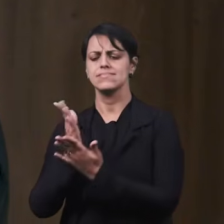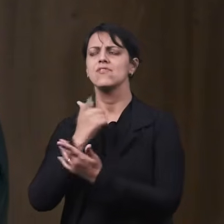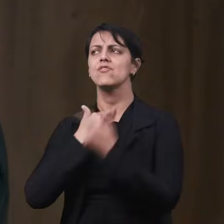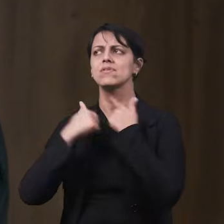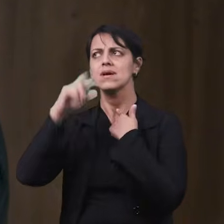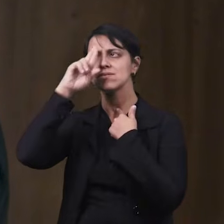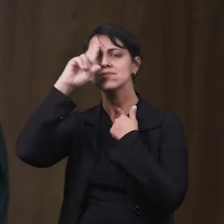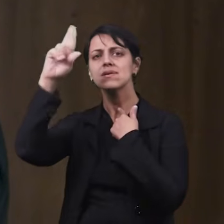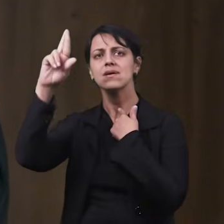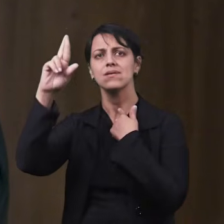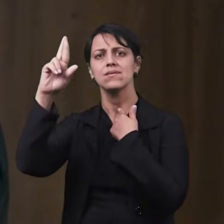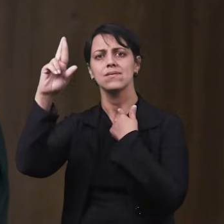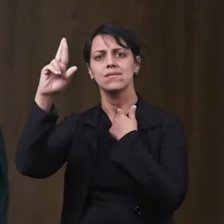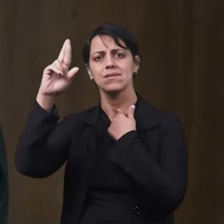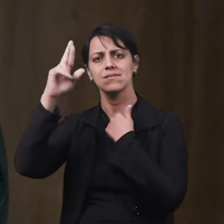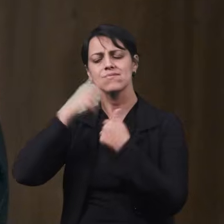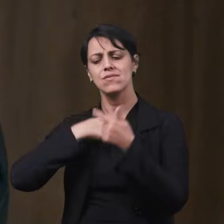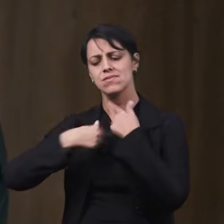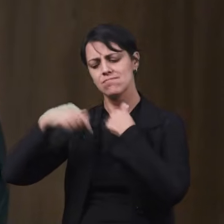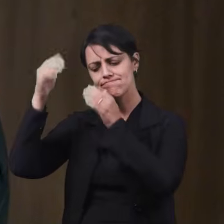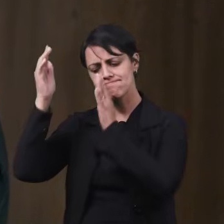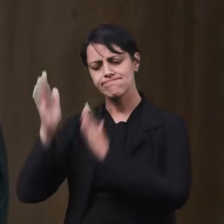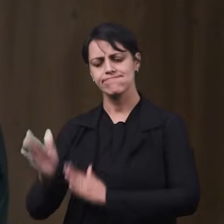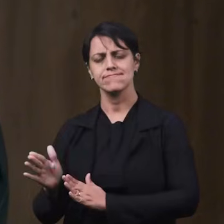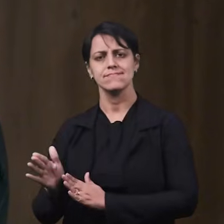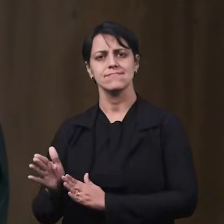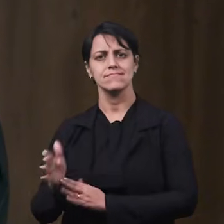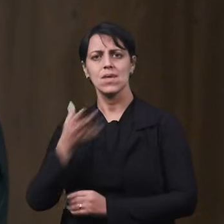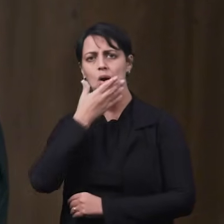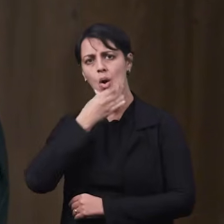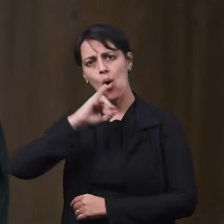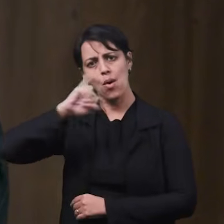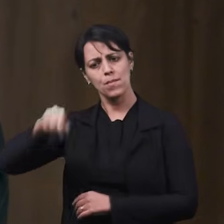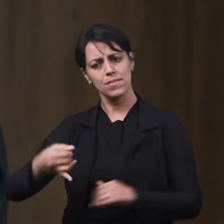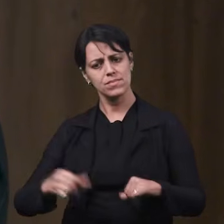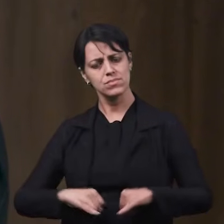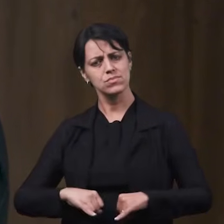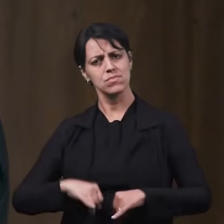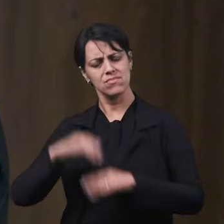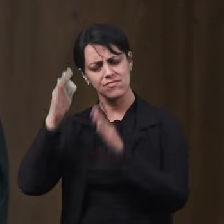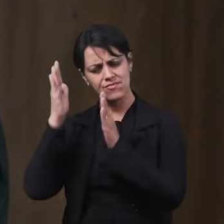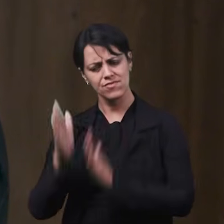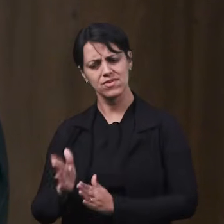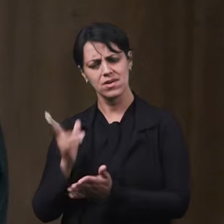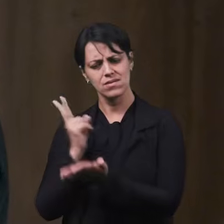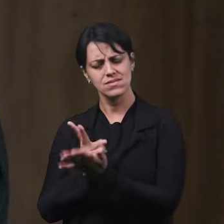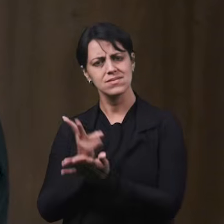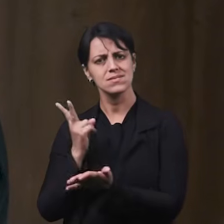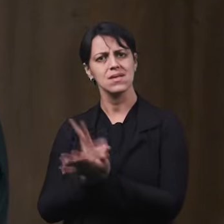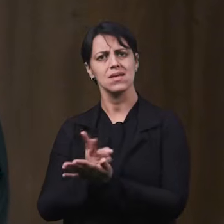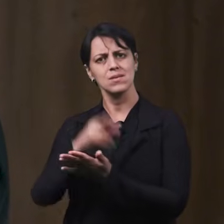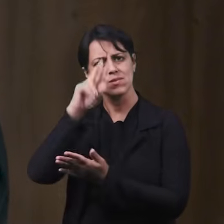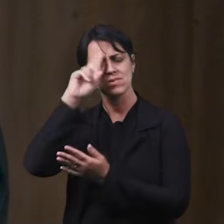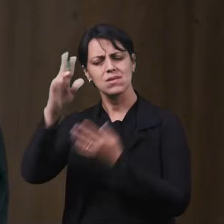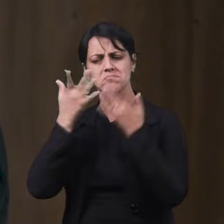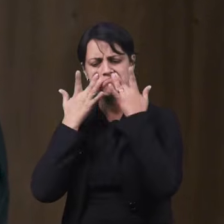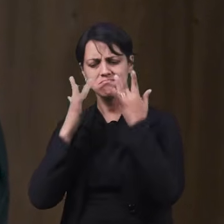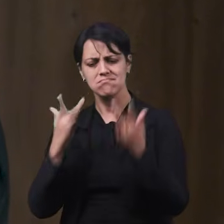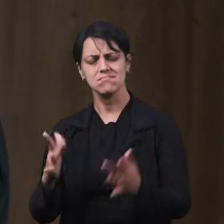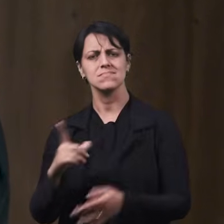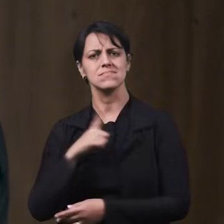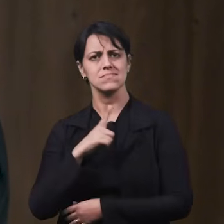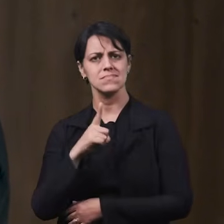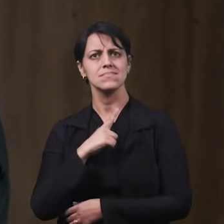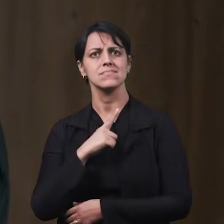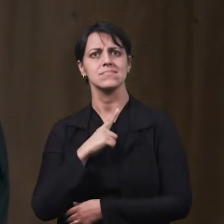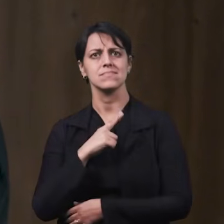vontade de Deus. A fidelidade era o que Jó tinha. Ele era fiel ao Senhor, homem temente a Deus, foi assim que nós lemos no